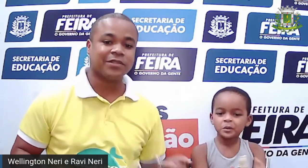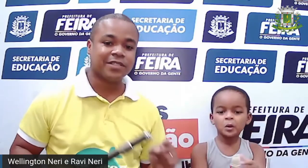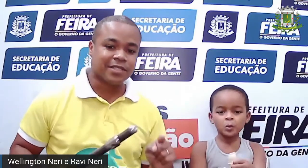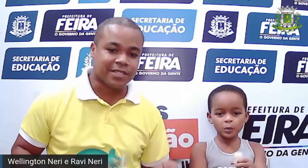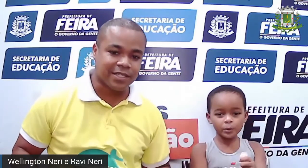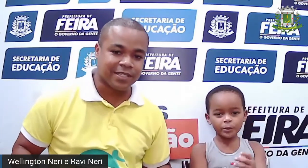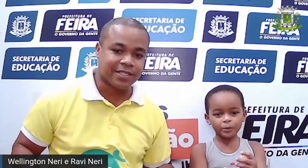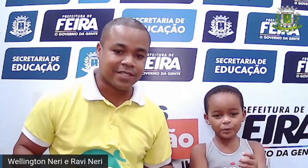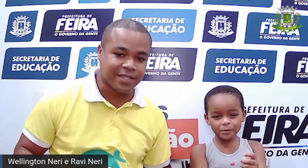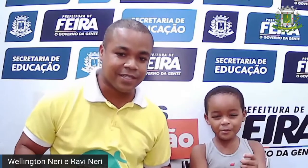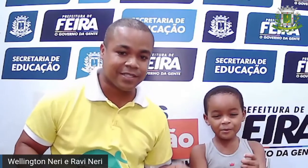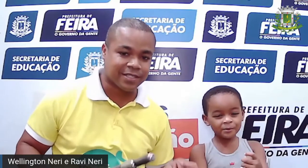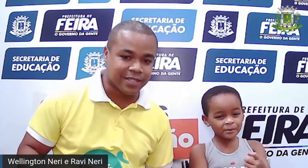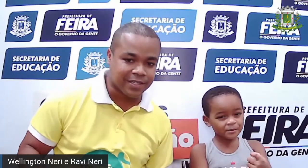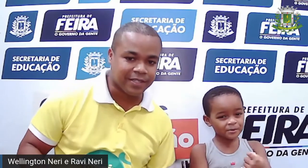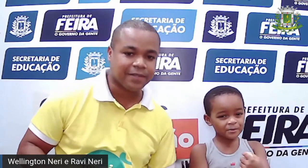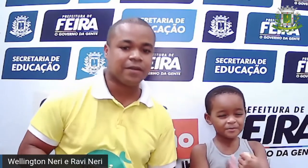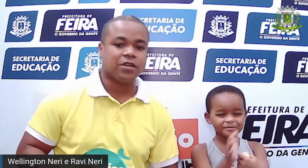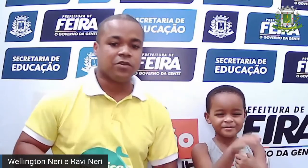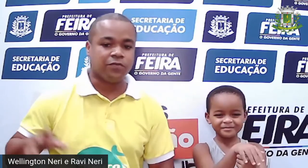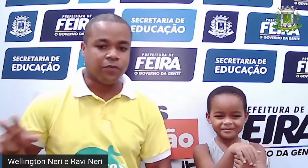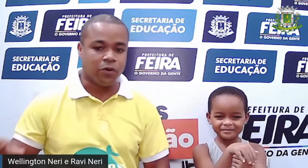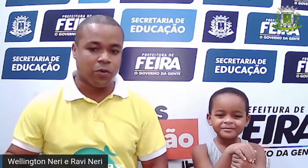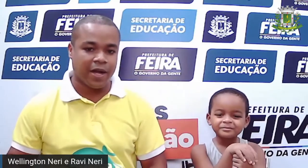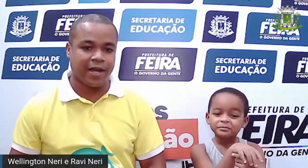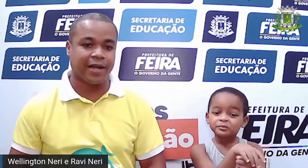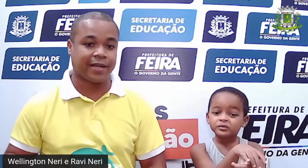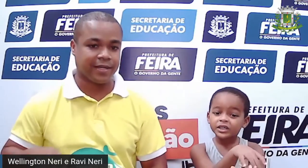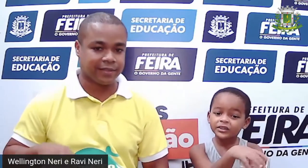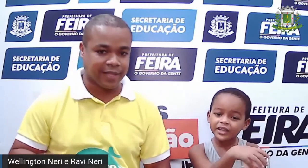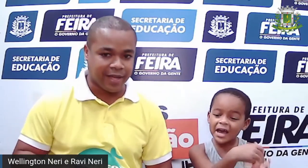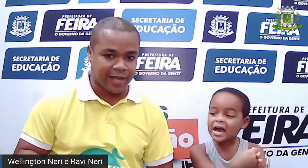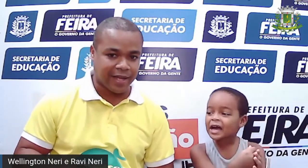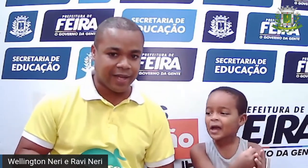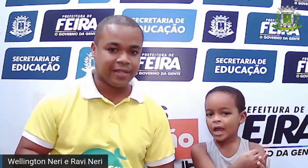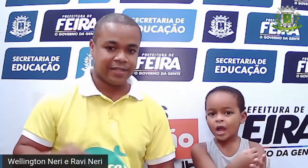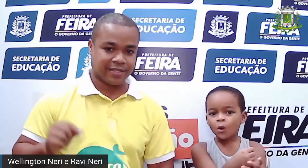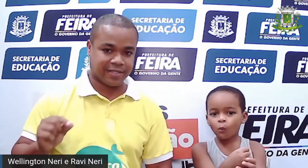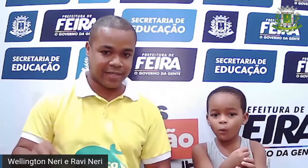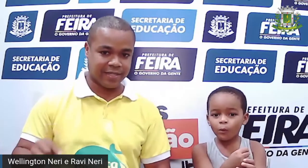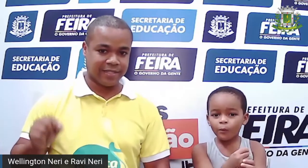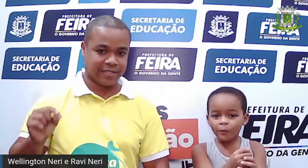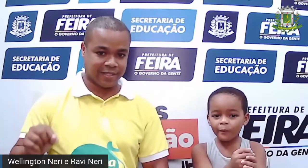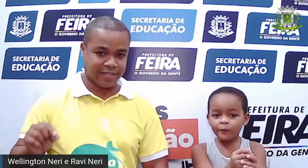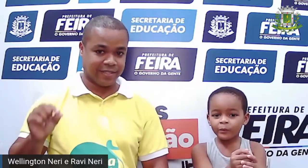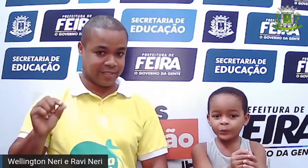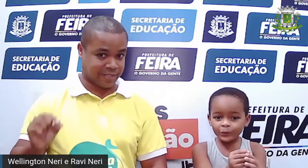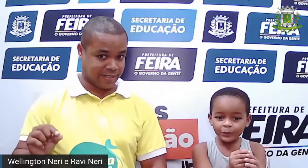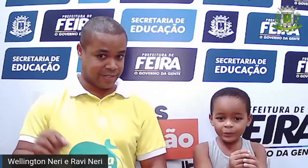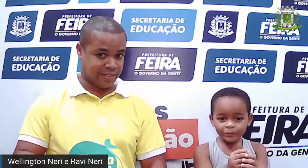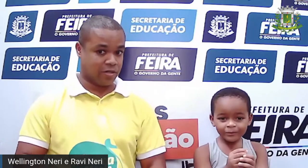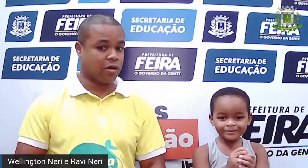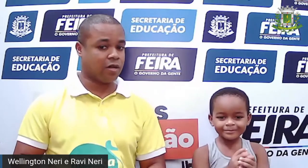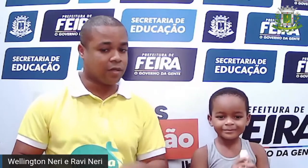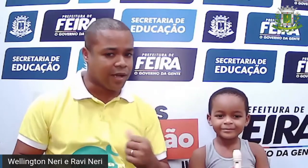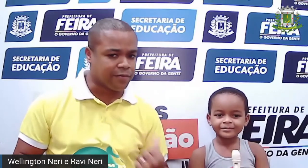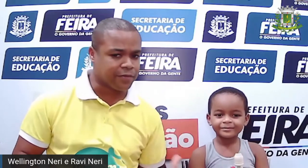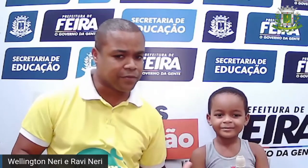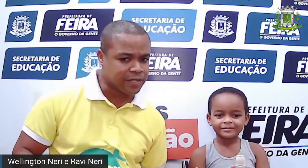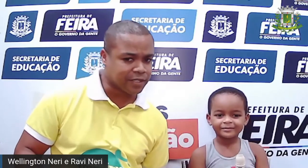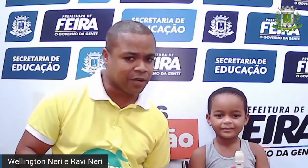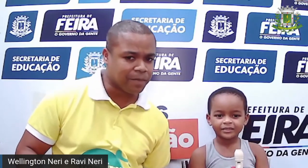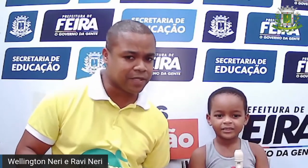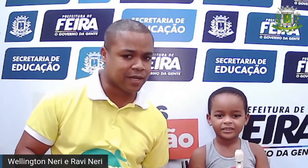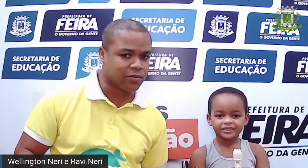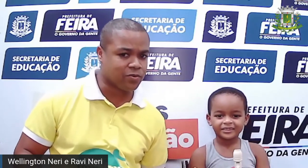bonitinho, si, si, si. Voa cantar, si, si, si. Ó, Ravi